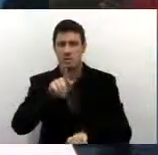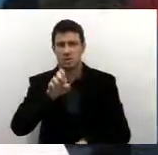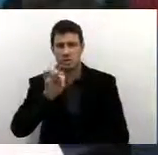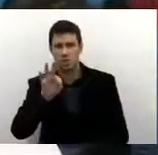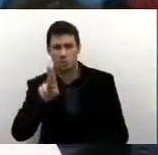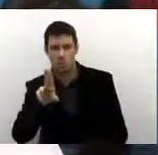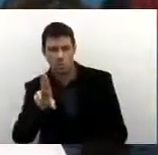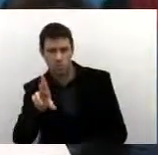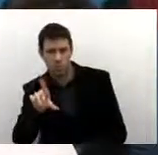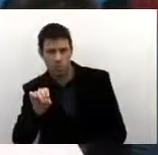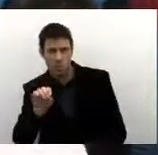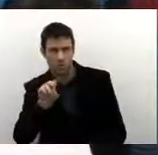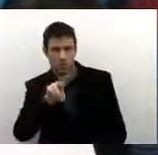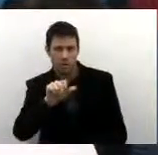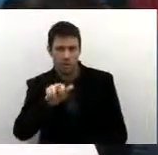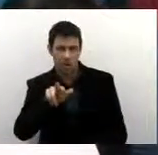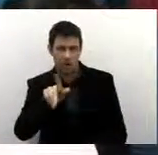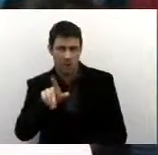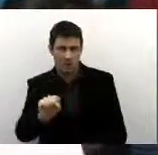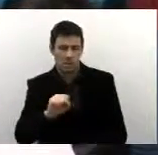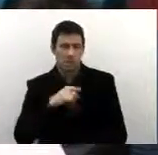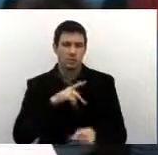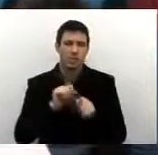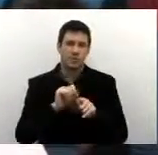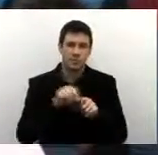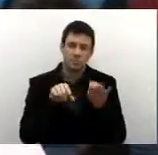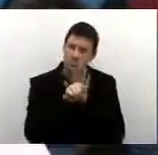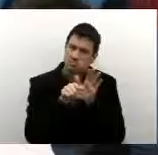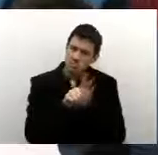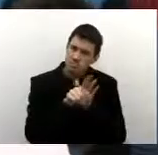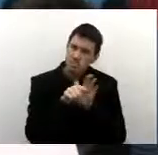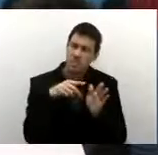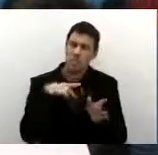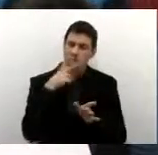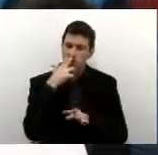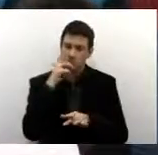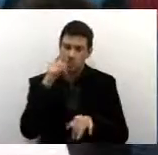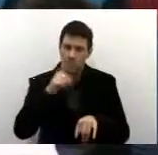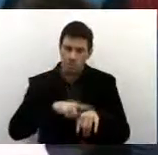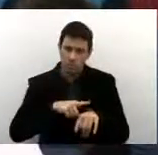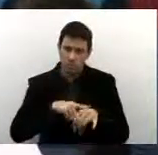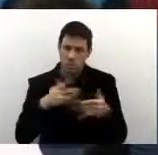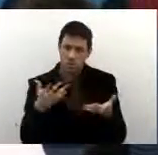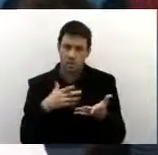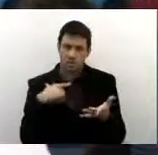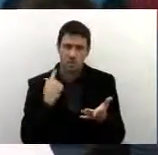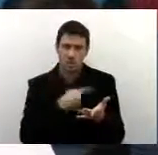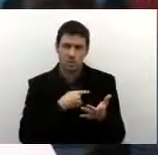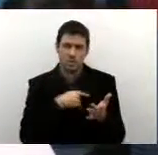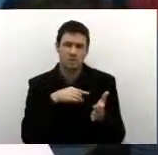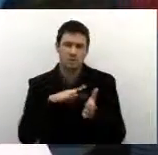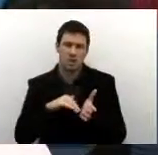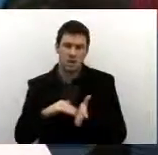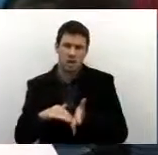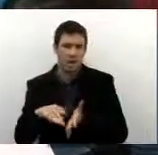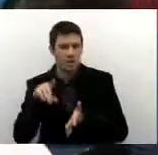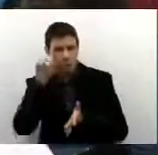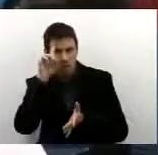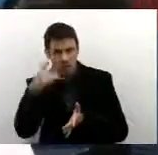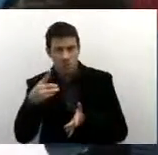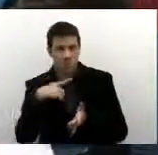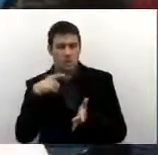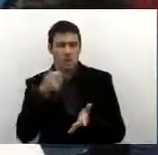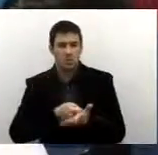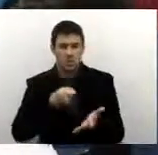seus questionamentos aqui também na tribuna, porque eu acredito que esse é o momento pertinente para que o povo possa tirar suas dúvidas e cobrar também os seus representantes, porque